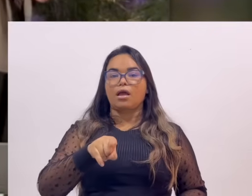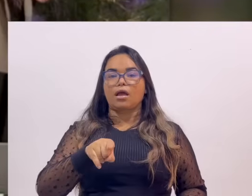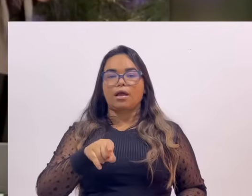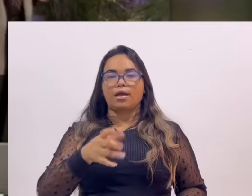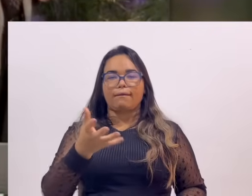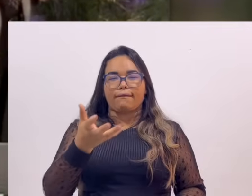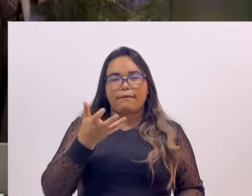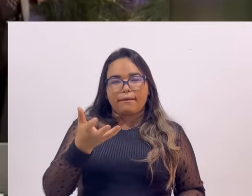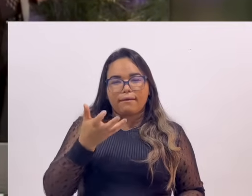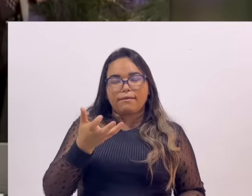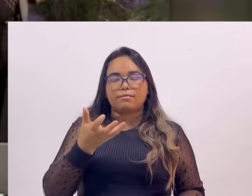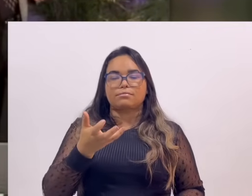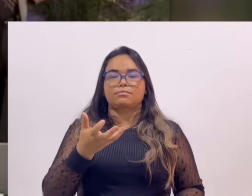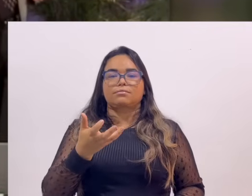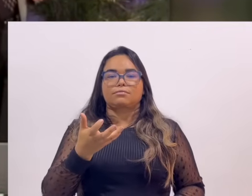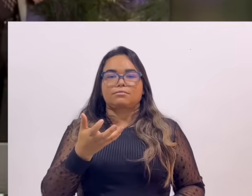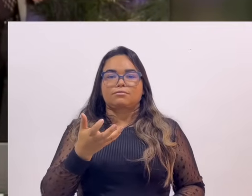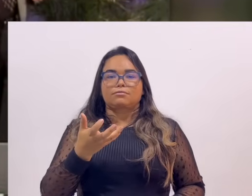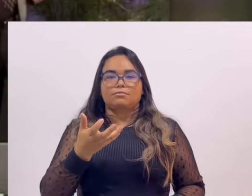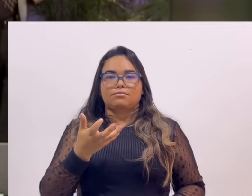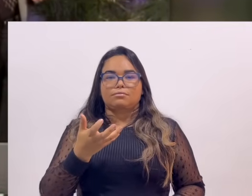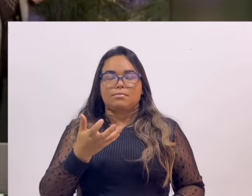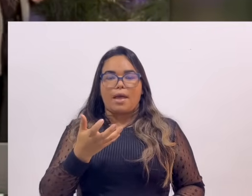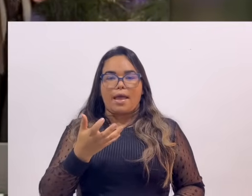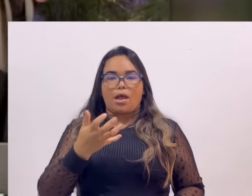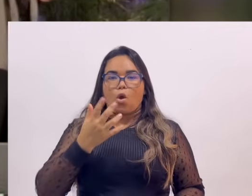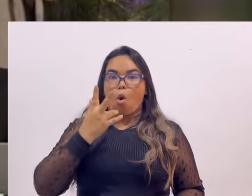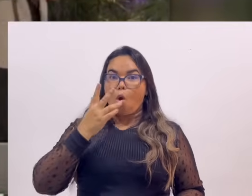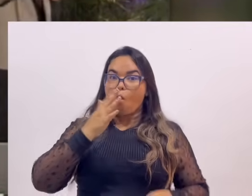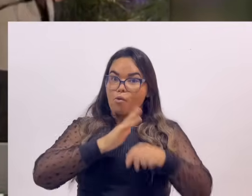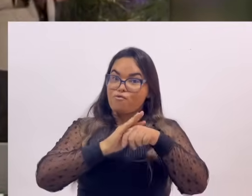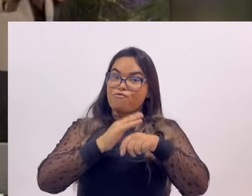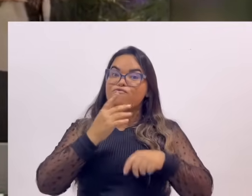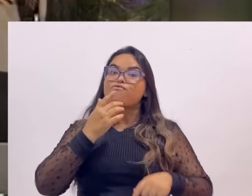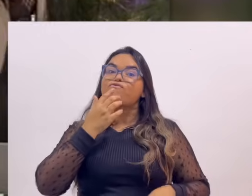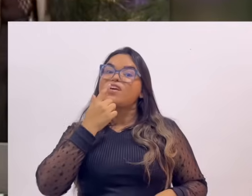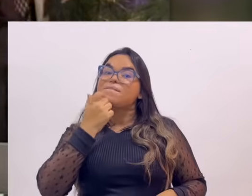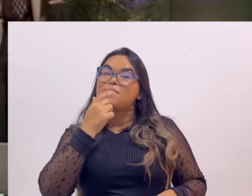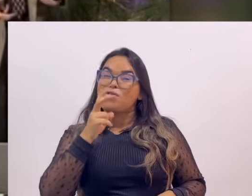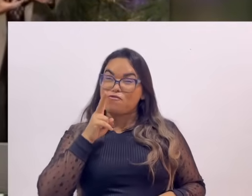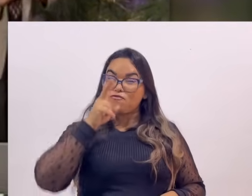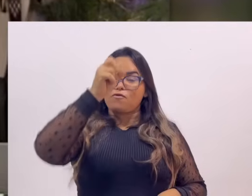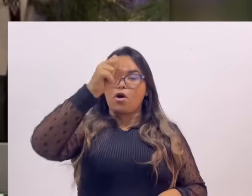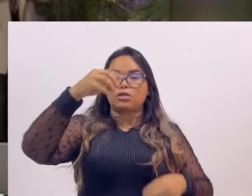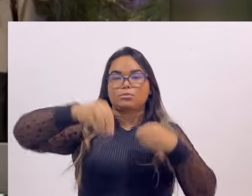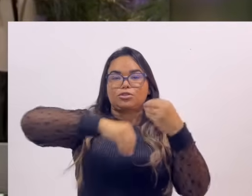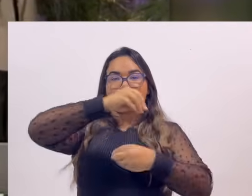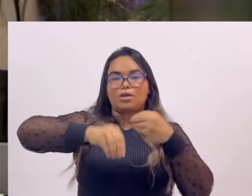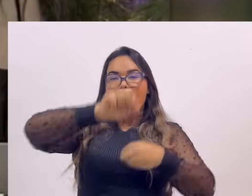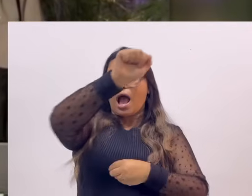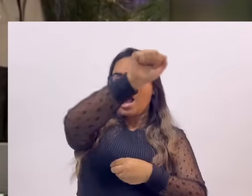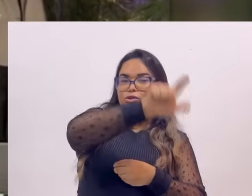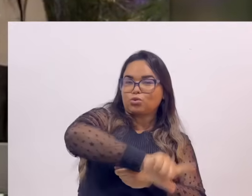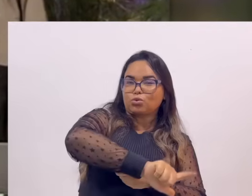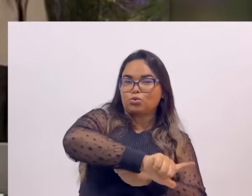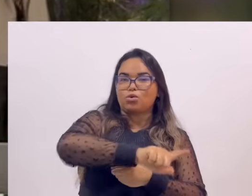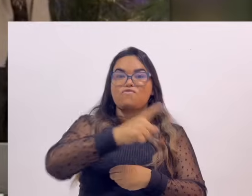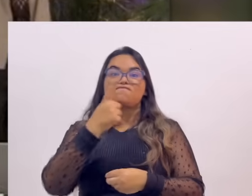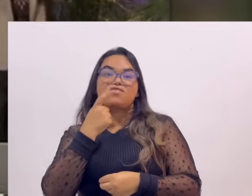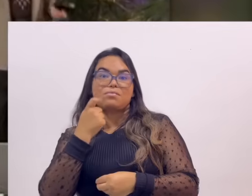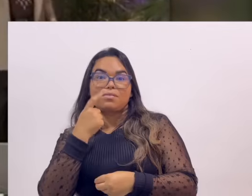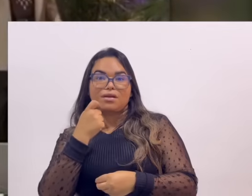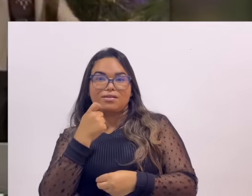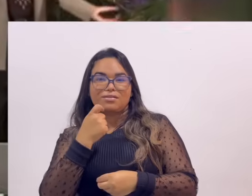tem que misturar o vermelho com o azul. Portanto, sacrifício e obediência são as coisas que produzem